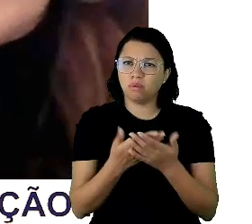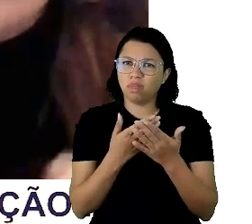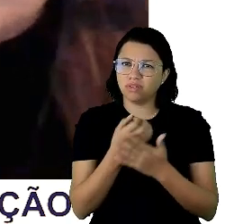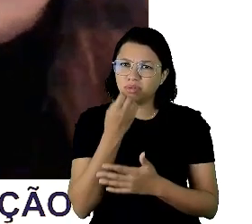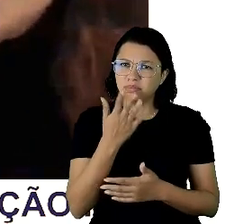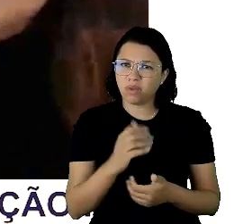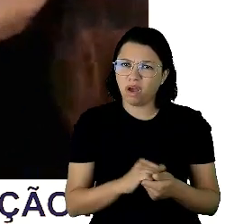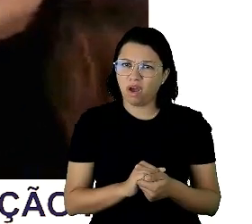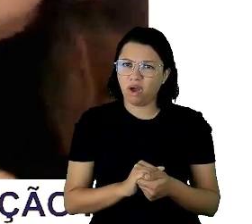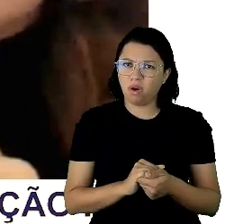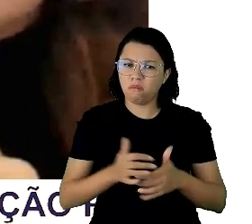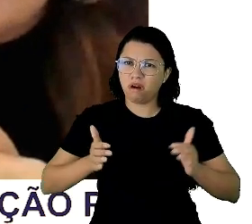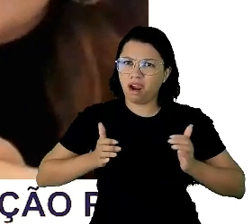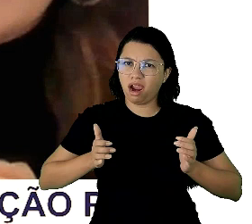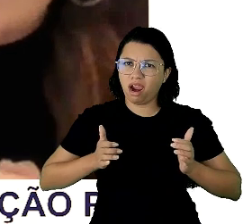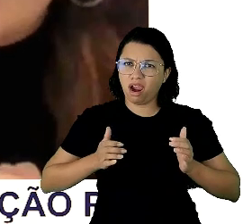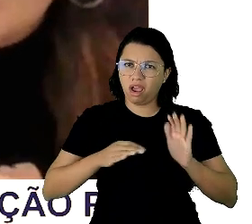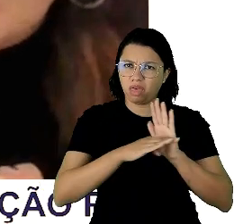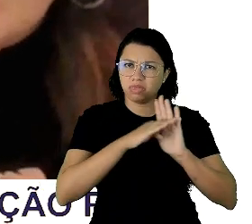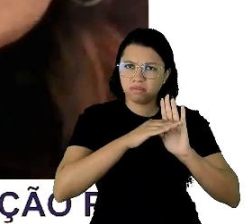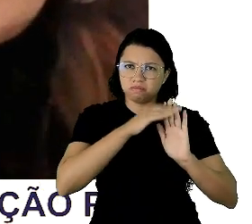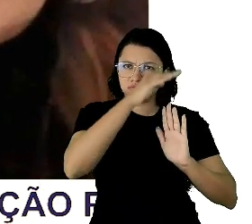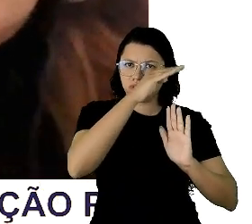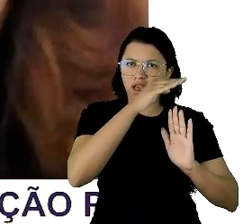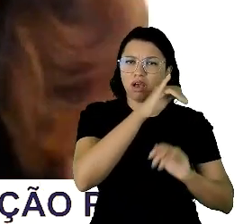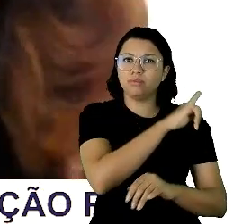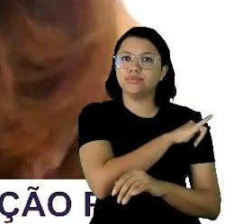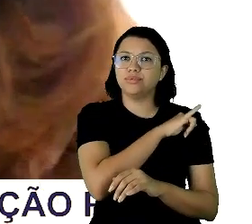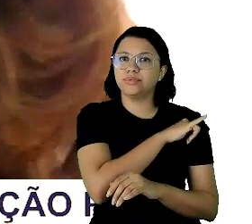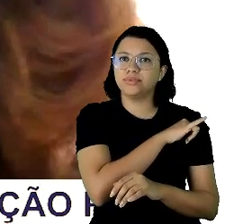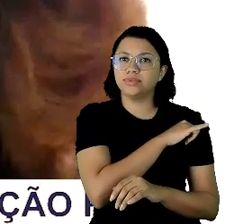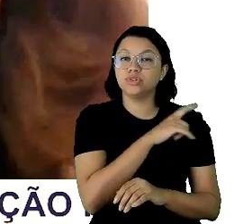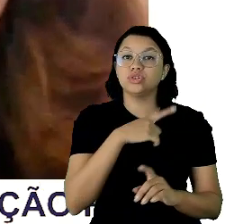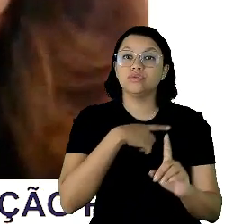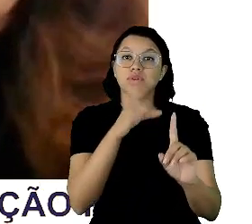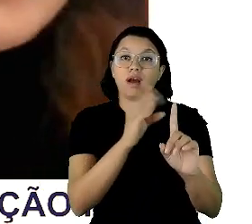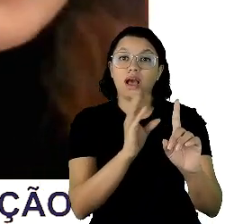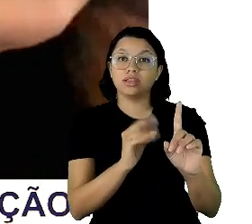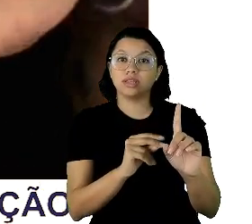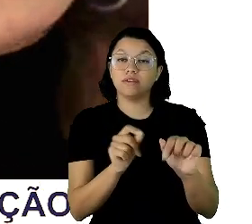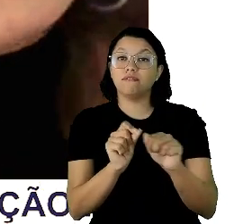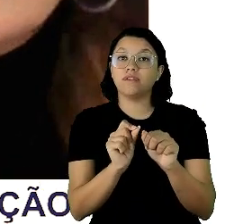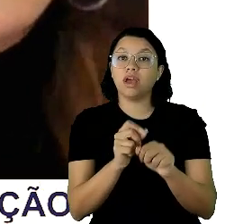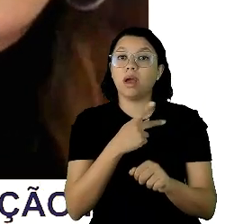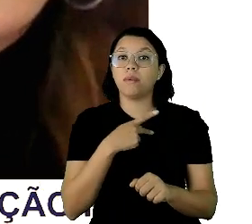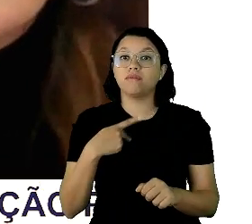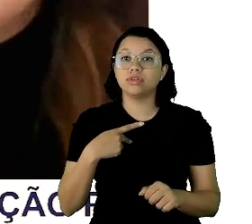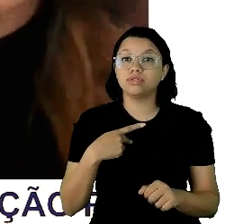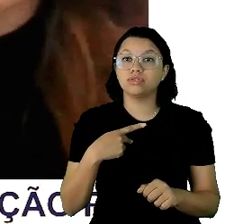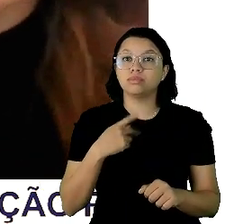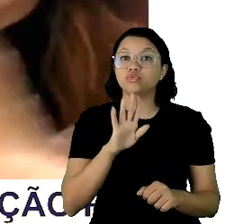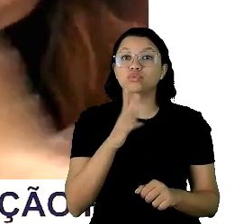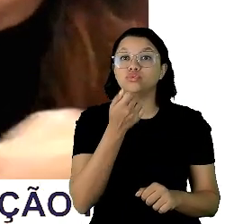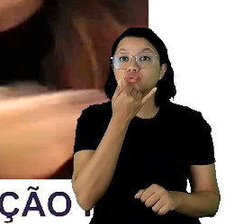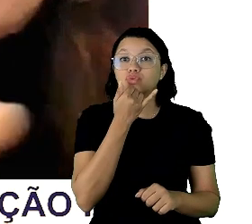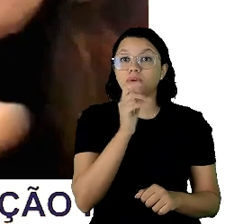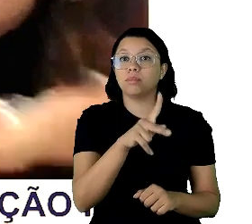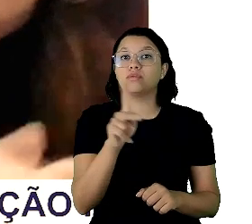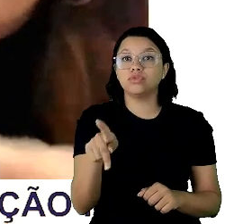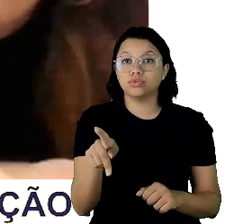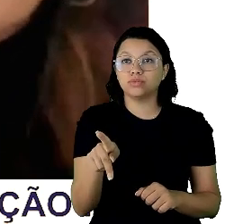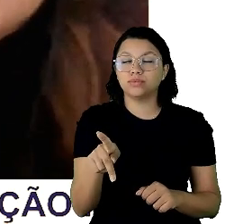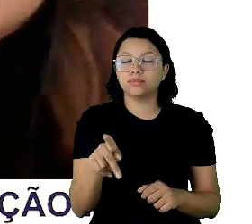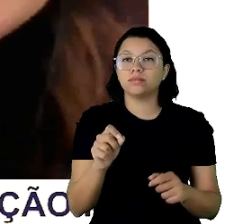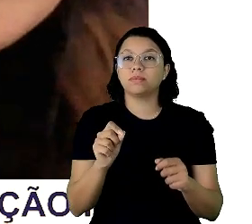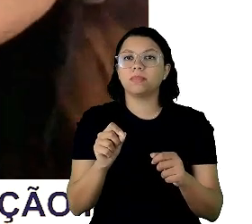classe média alta do Rio. Elas sofreram assédio do professor e foram lá para a escola denunciar. O que a escola fez? Nada, botou paninho